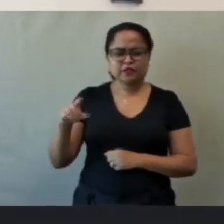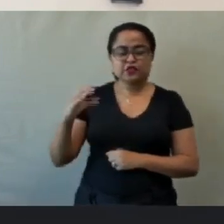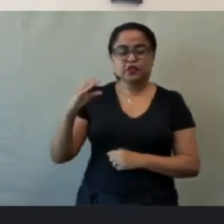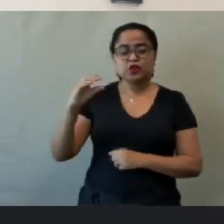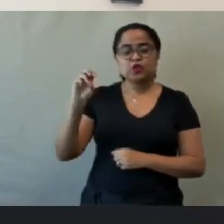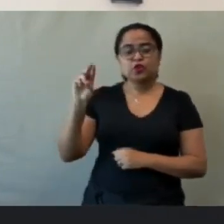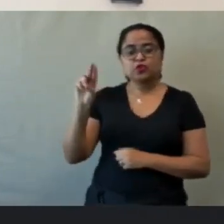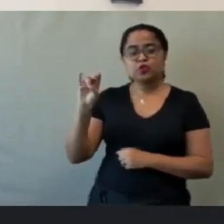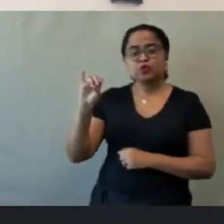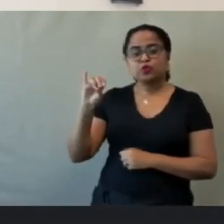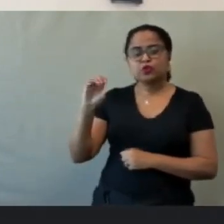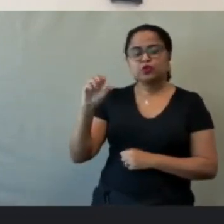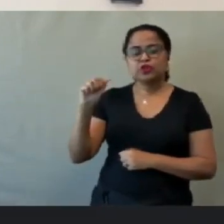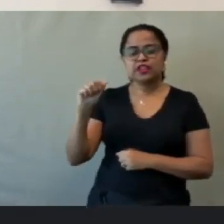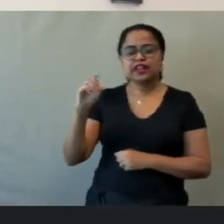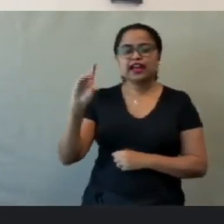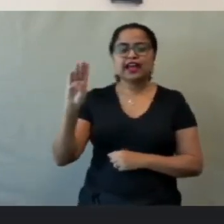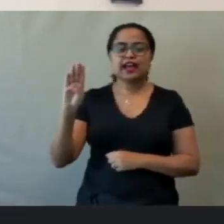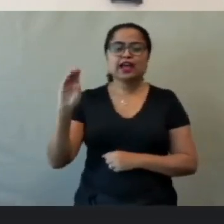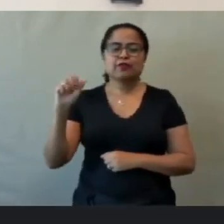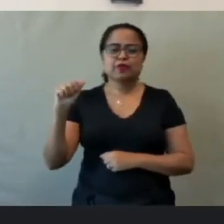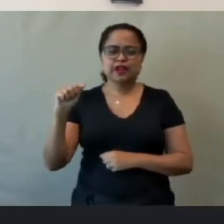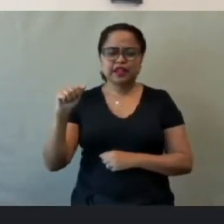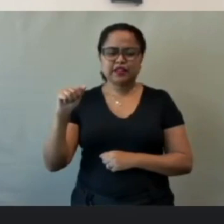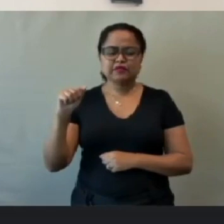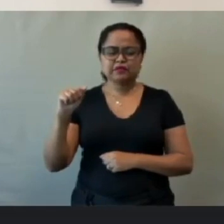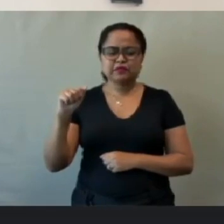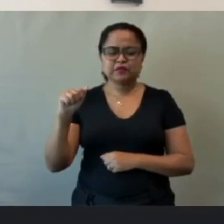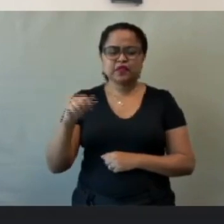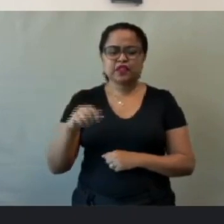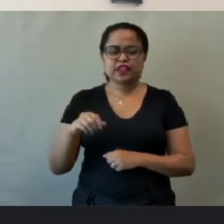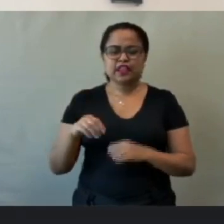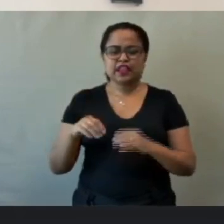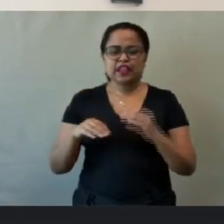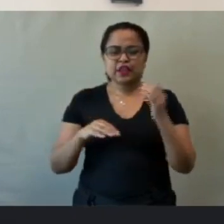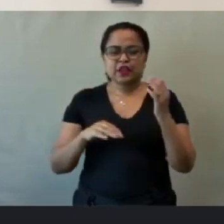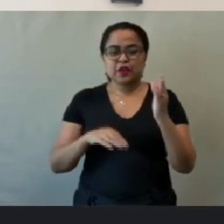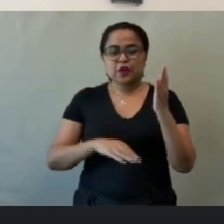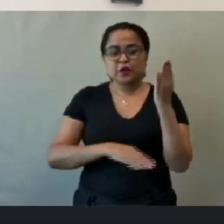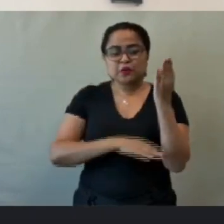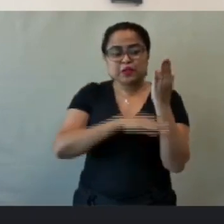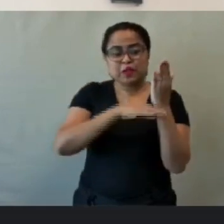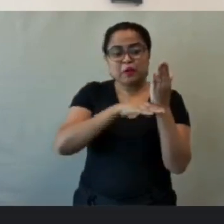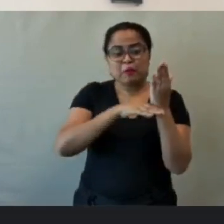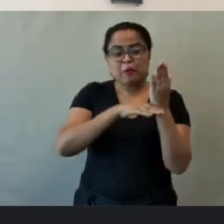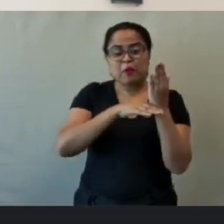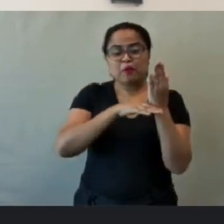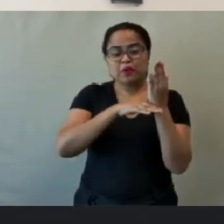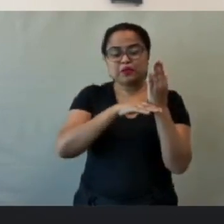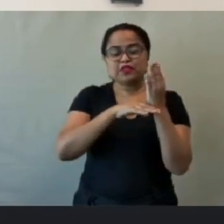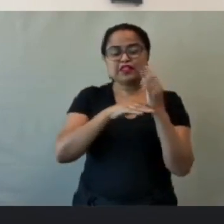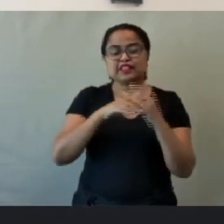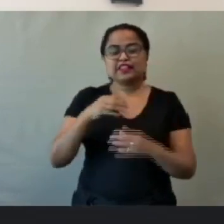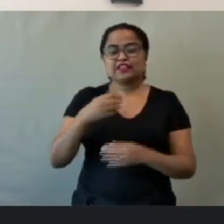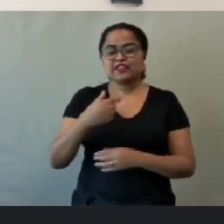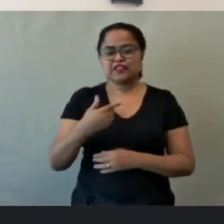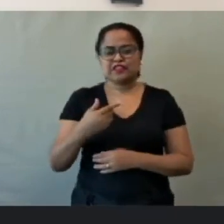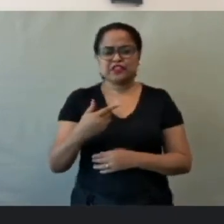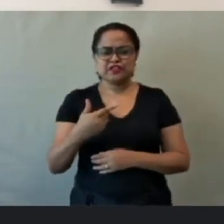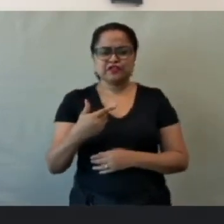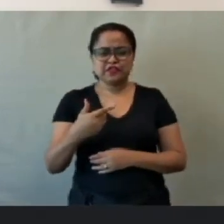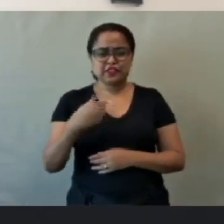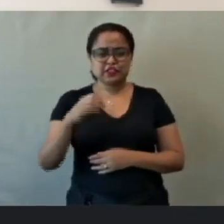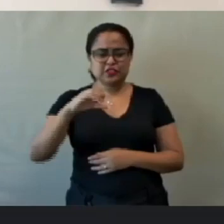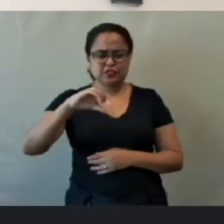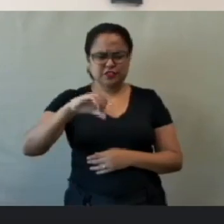fazer yoga, eu passava, o termômetro já estava acusando 29, 30 Nossa, graus mãe. De manhãzinha. Então, assim, era